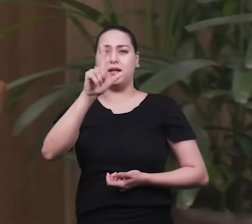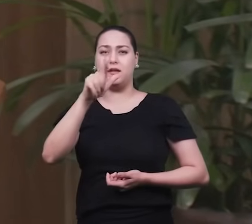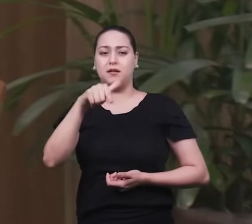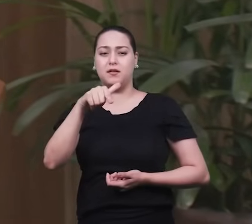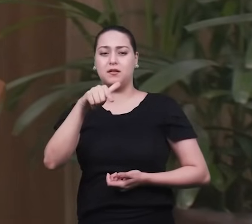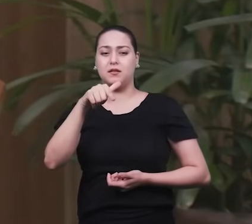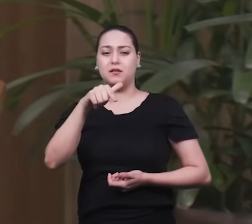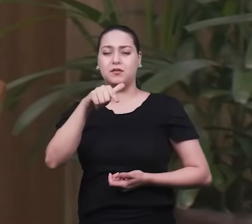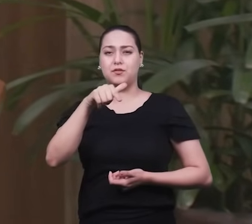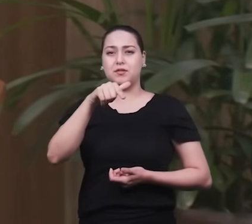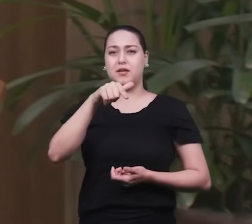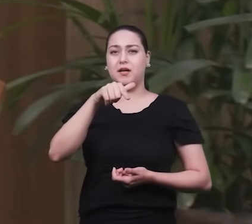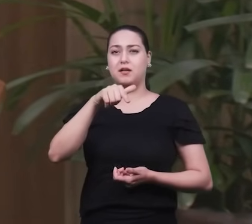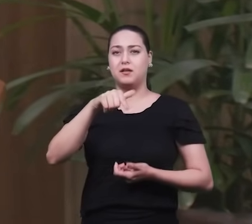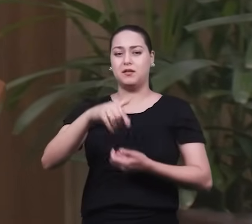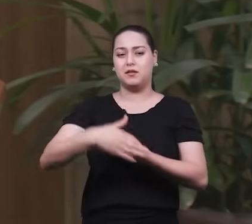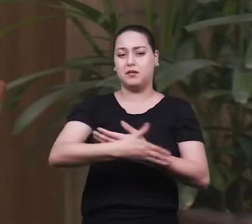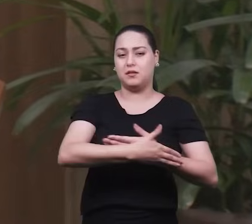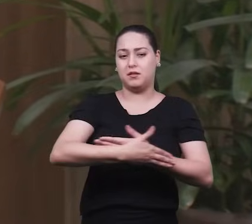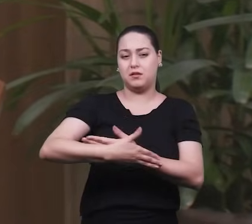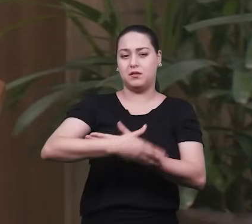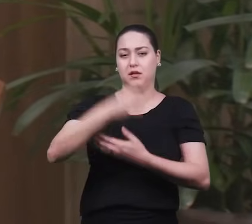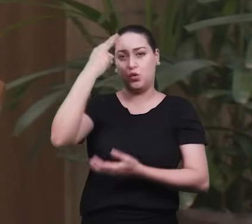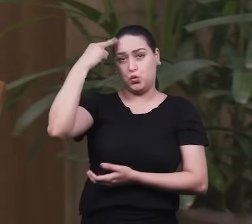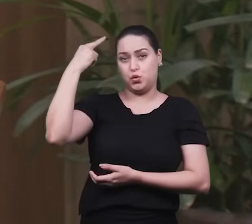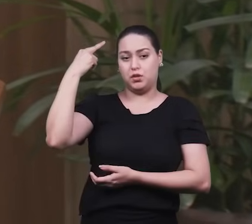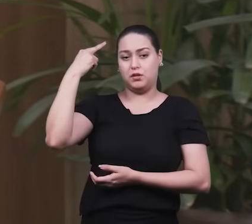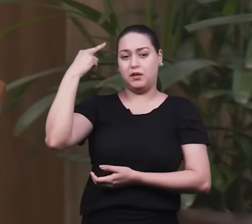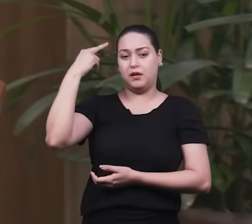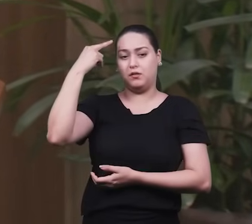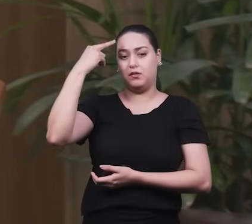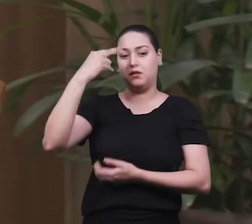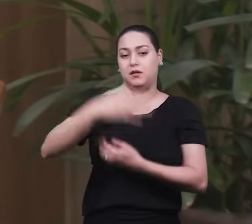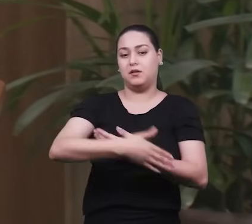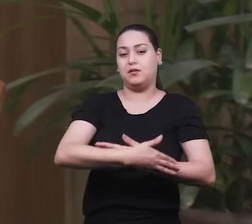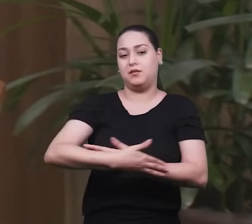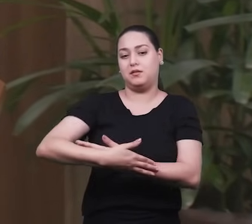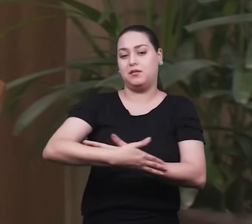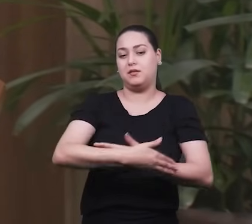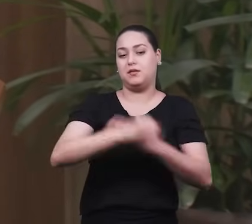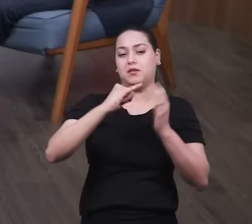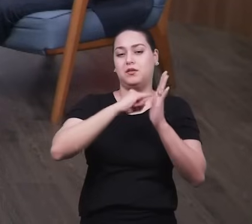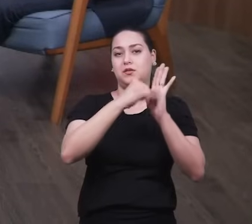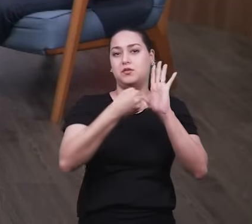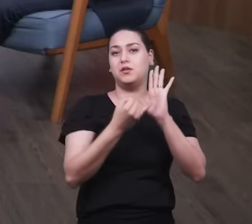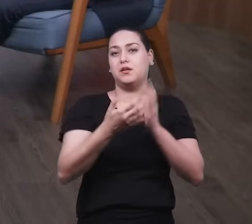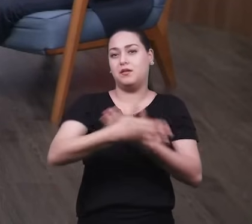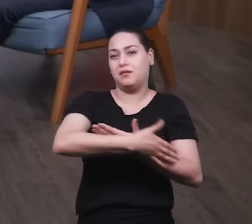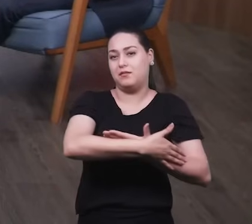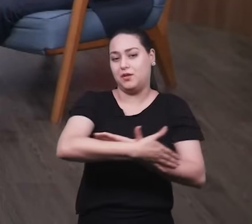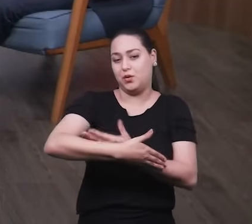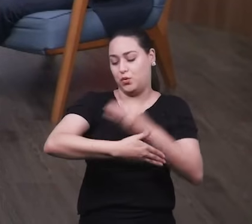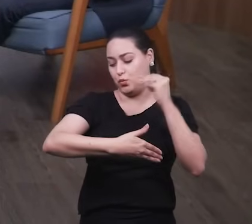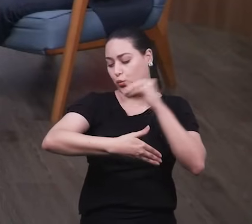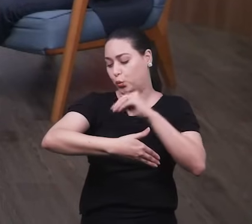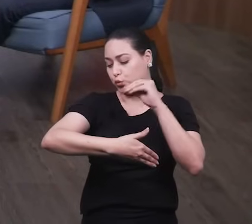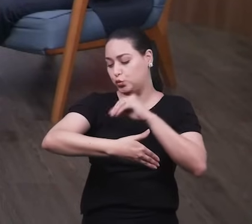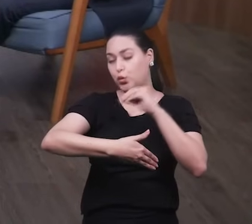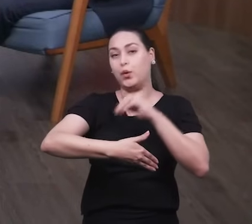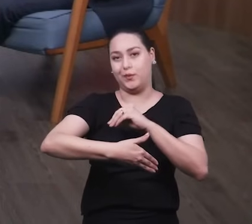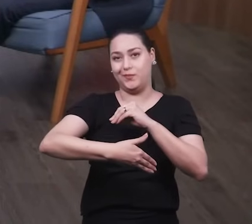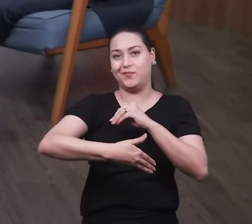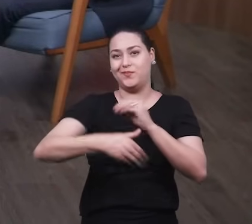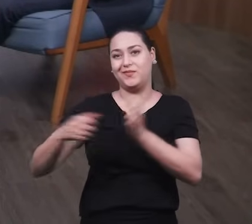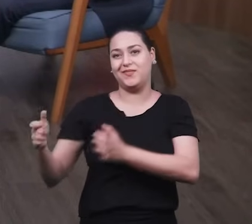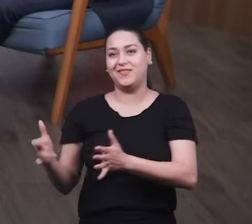o Senhor Jesus como homem, foi avisado em sonhos para tomar outro caminho. Ou seja, foram